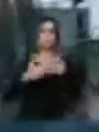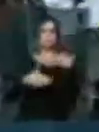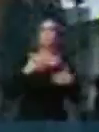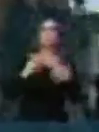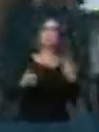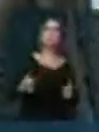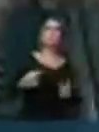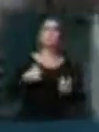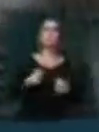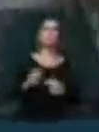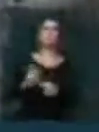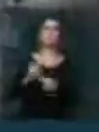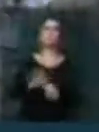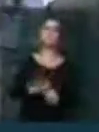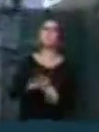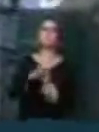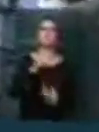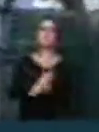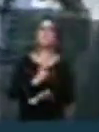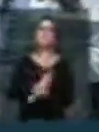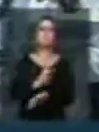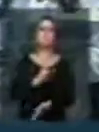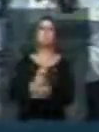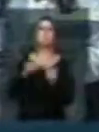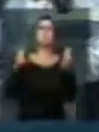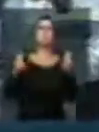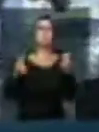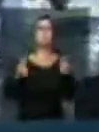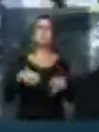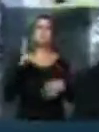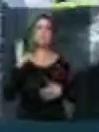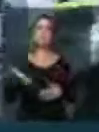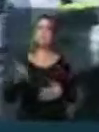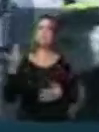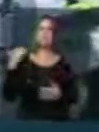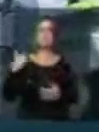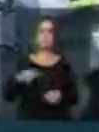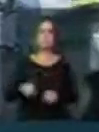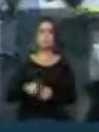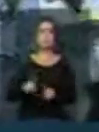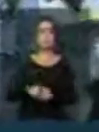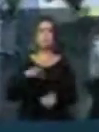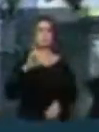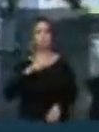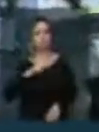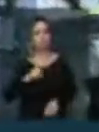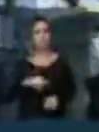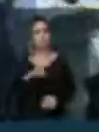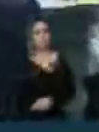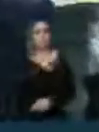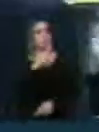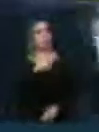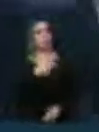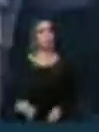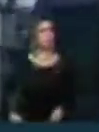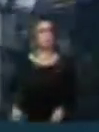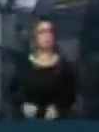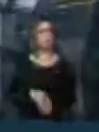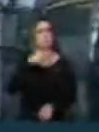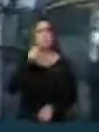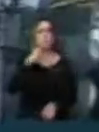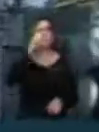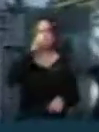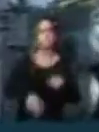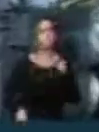Participativa trazia o mesmo requerimento, requerimento que foi, inclusive, além do indeferimento da mesa, objeto de votação